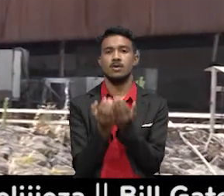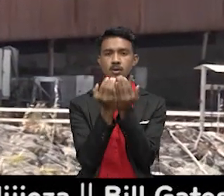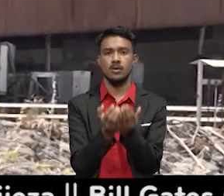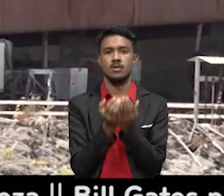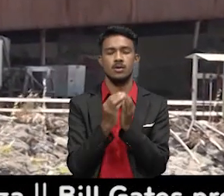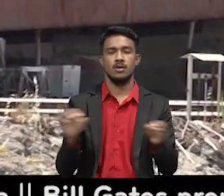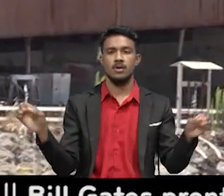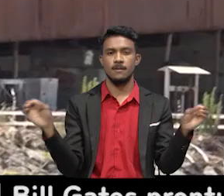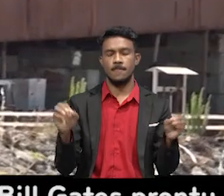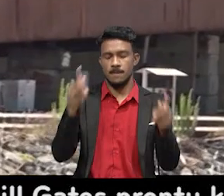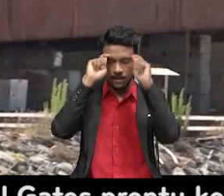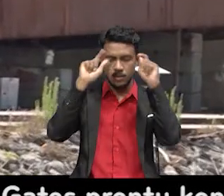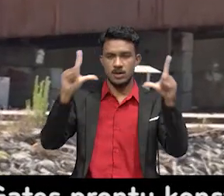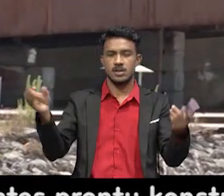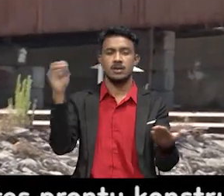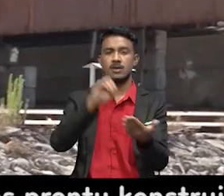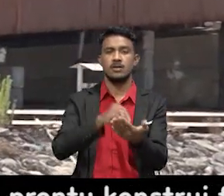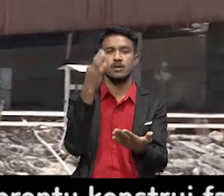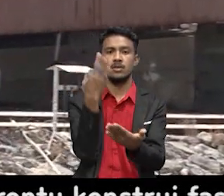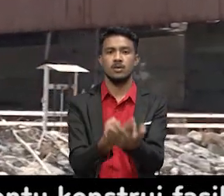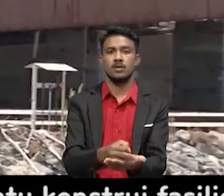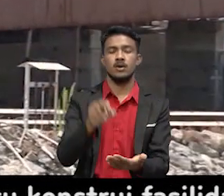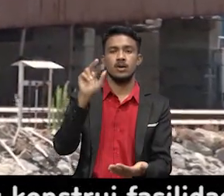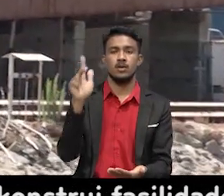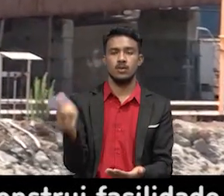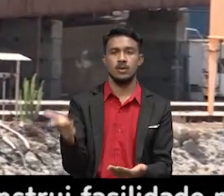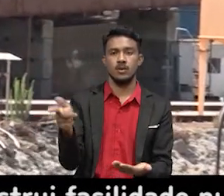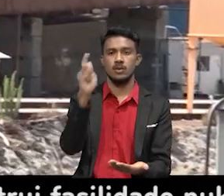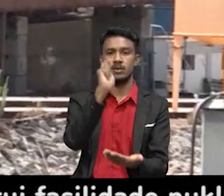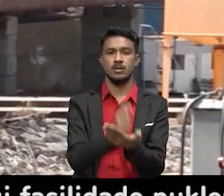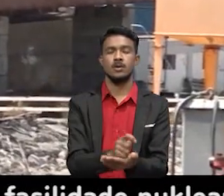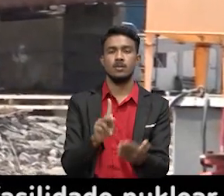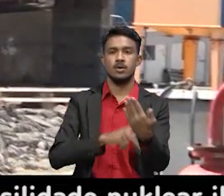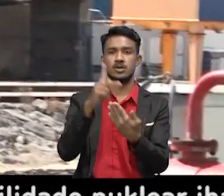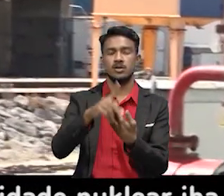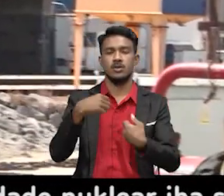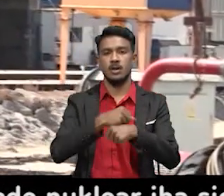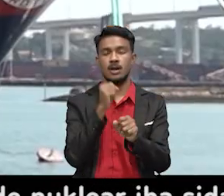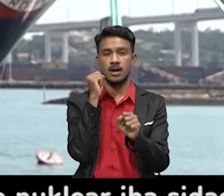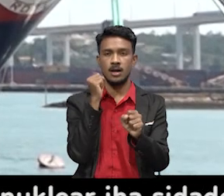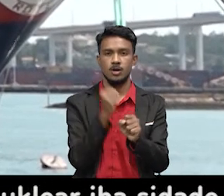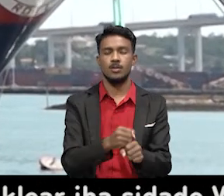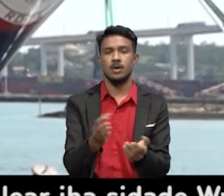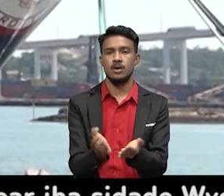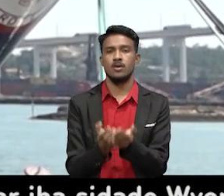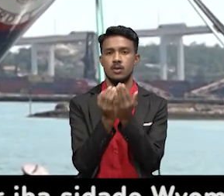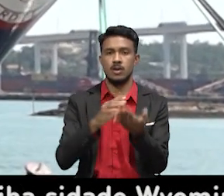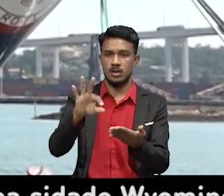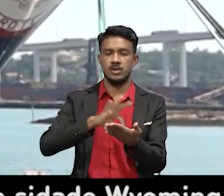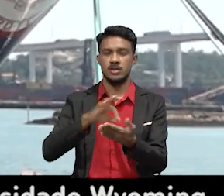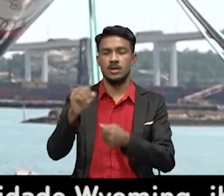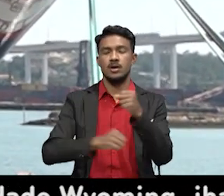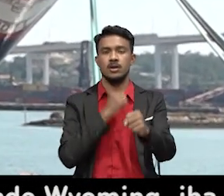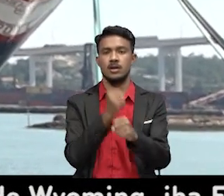que Timor-Leste aloca ona osan tokon ruanuluresin. Prosesu construção baro Haksolok ne asina contrato iha tinan rihun